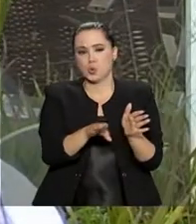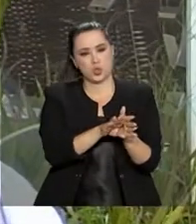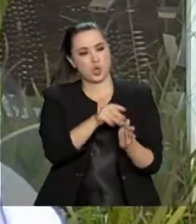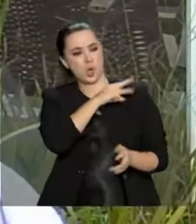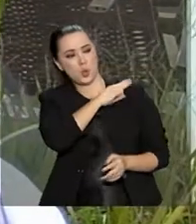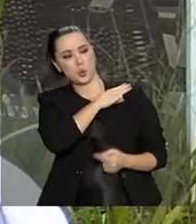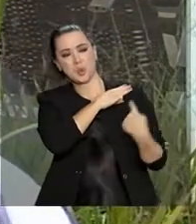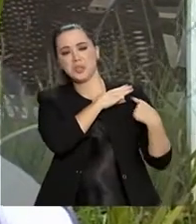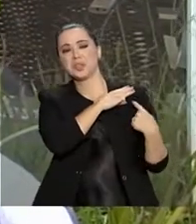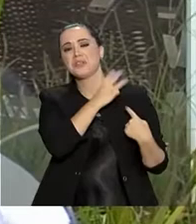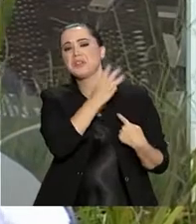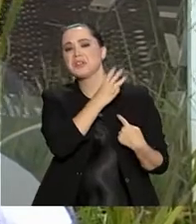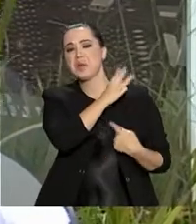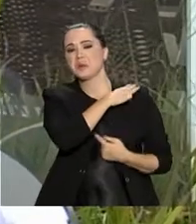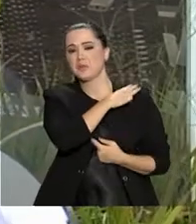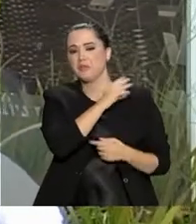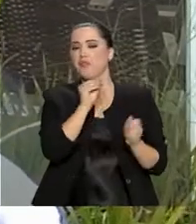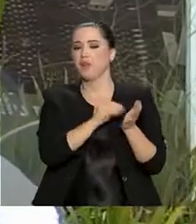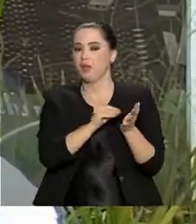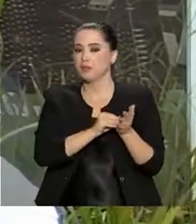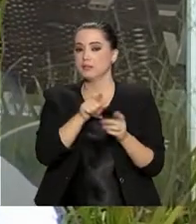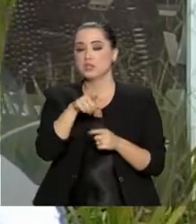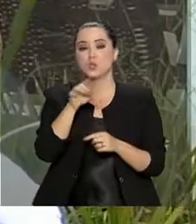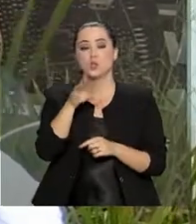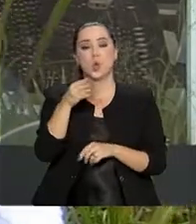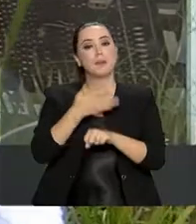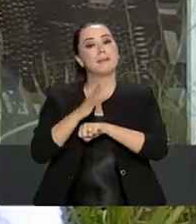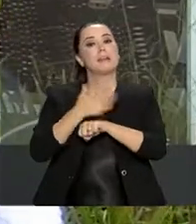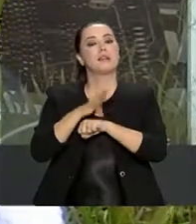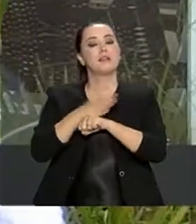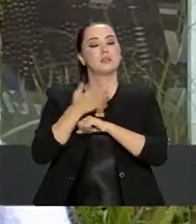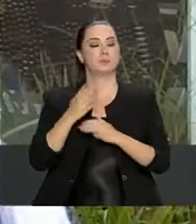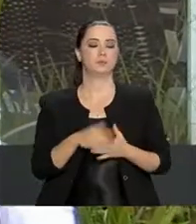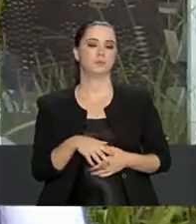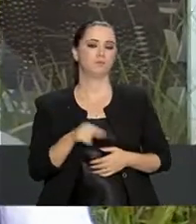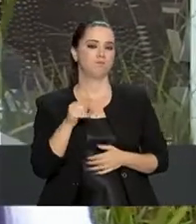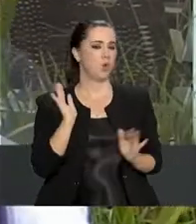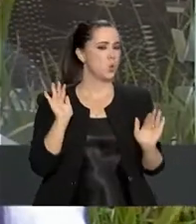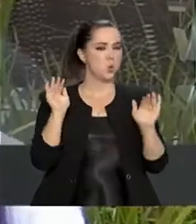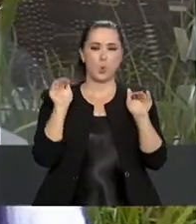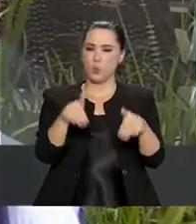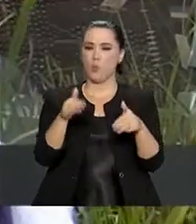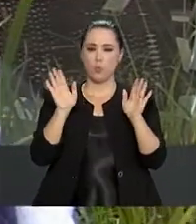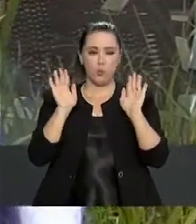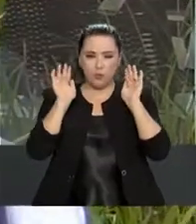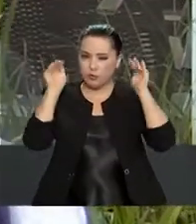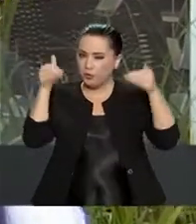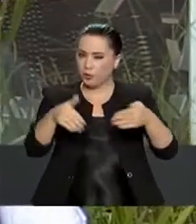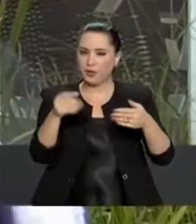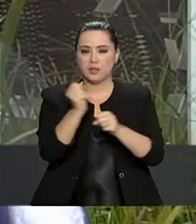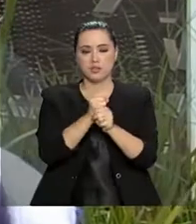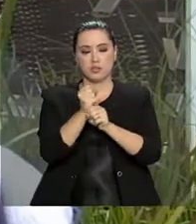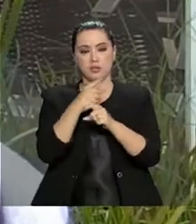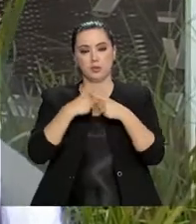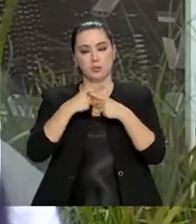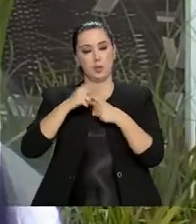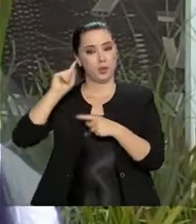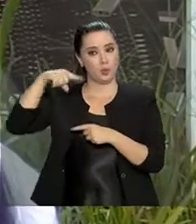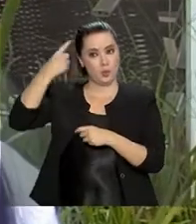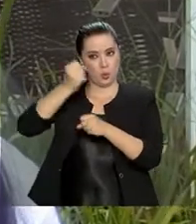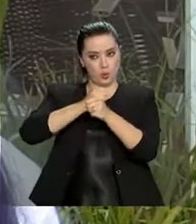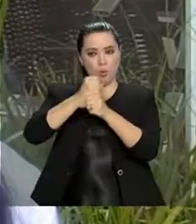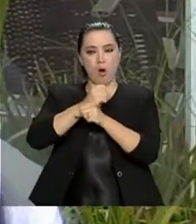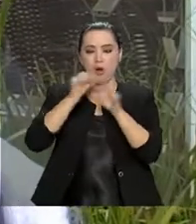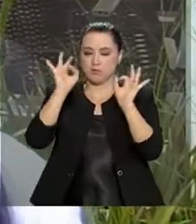exame apenas como experiência. Eu não fiz focada esse ano, porque eu só vou fazer direito ano que vem. Senão eu estava